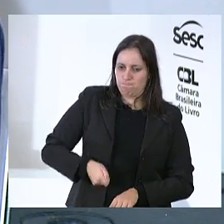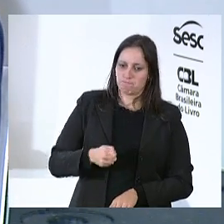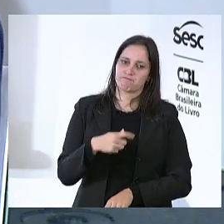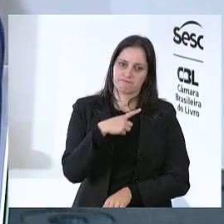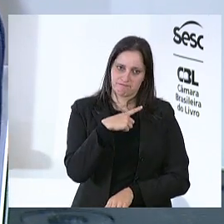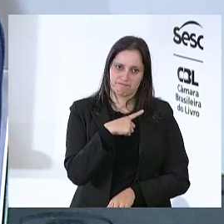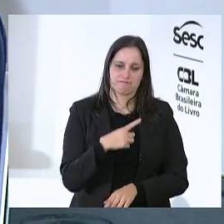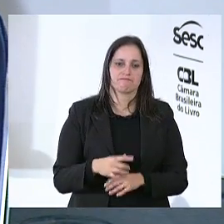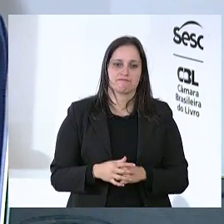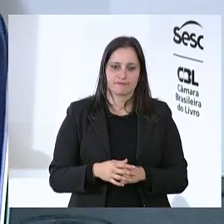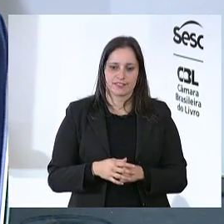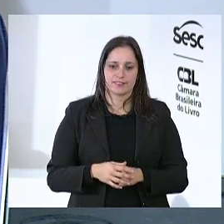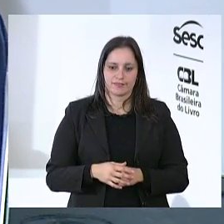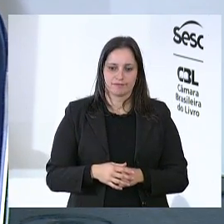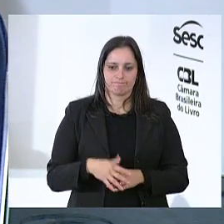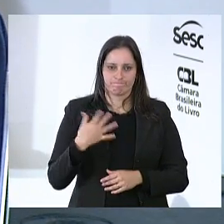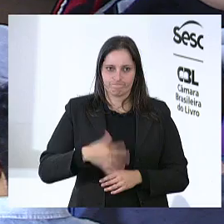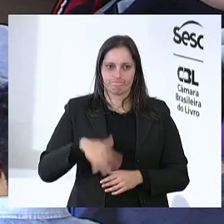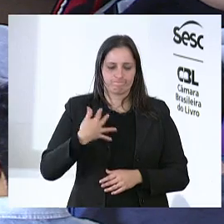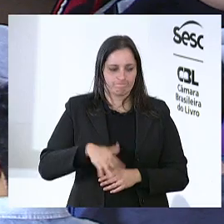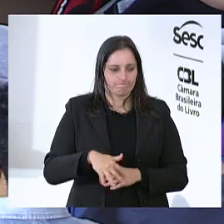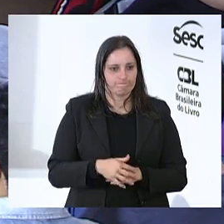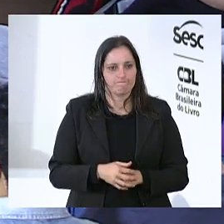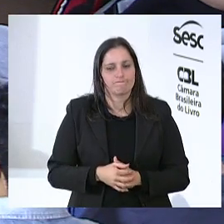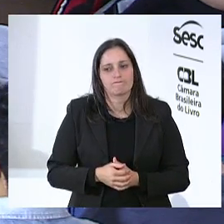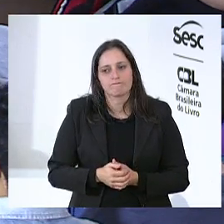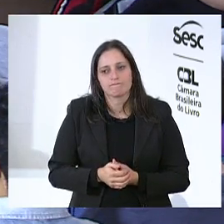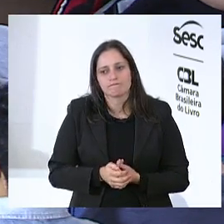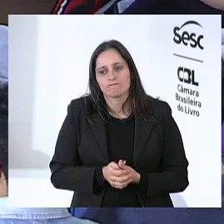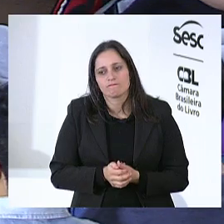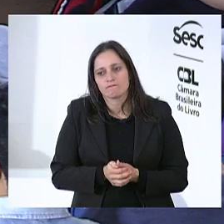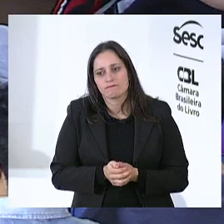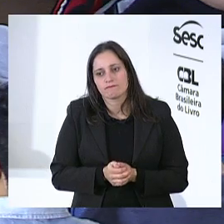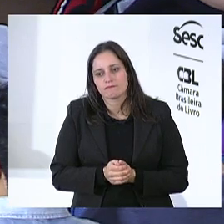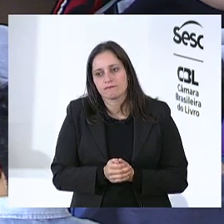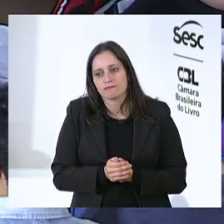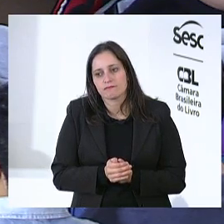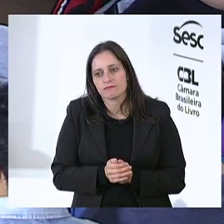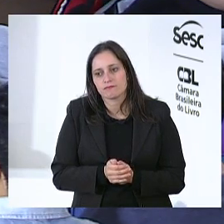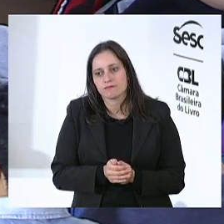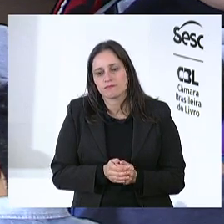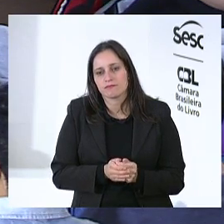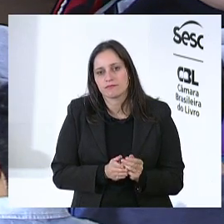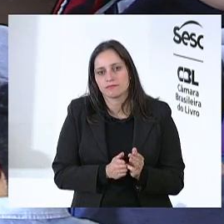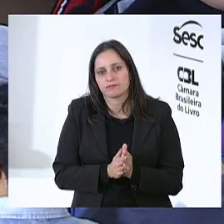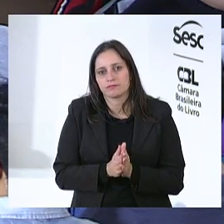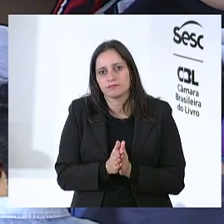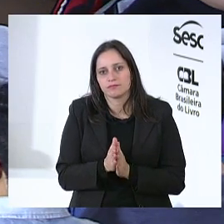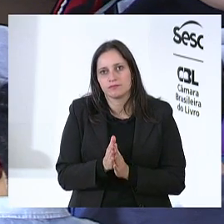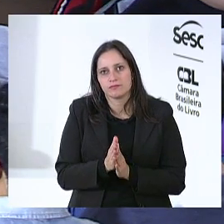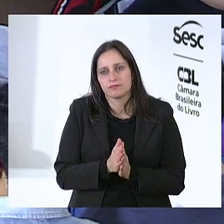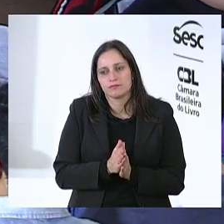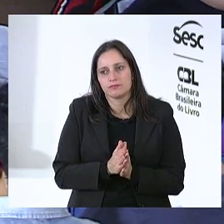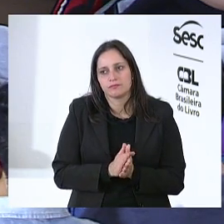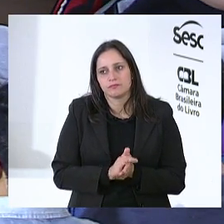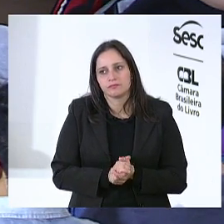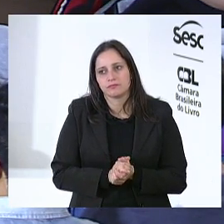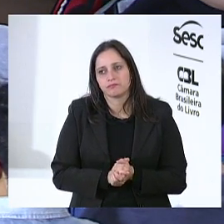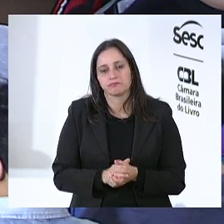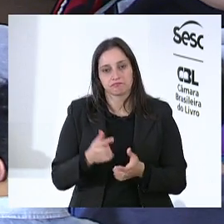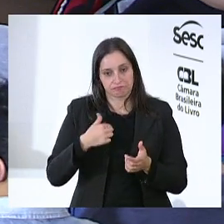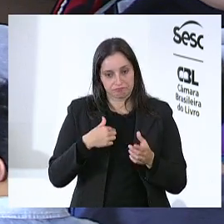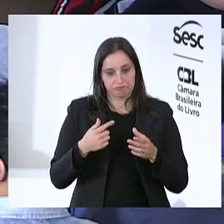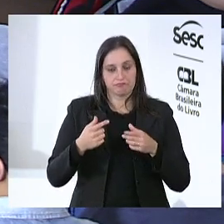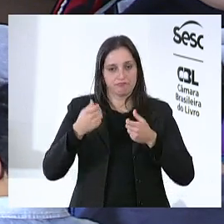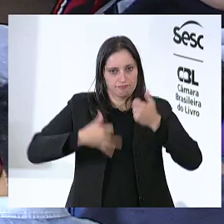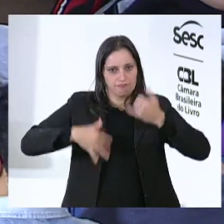impressionante, né? Voltando ao tema,